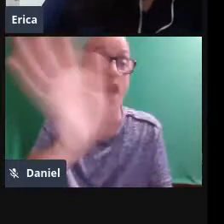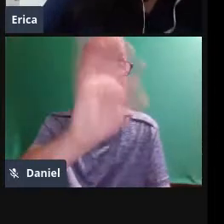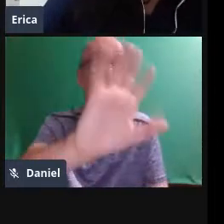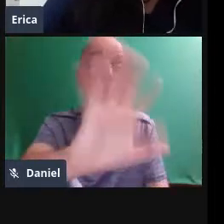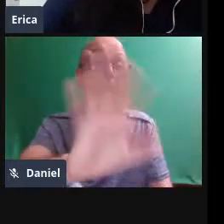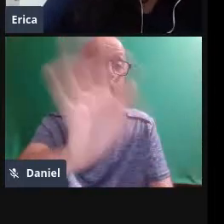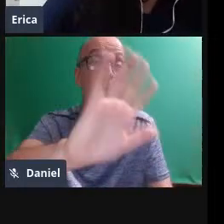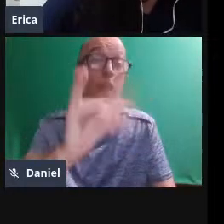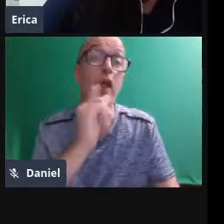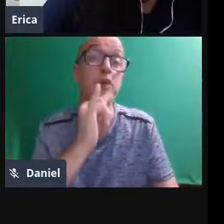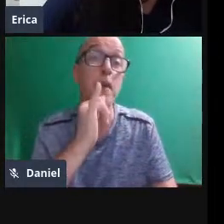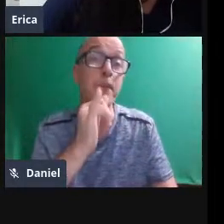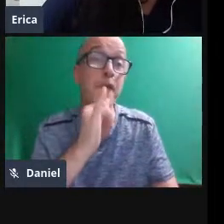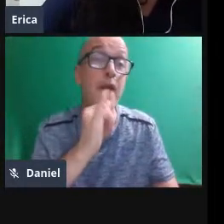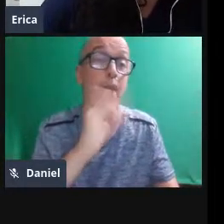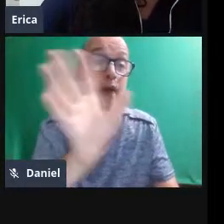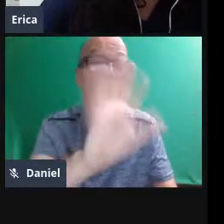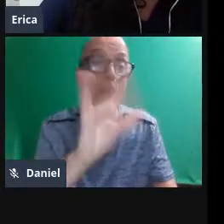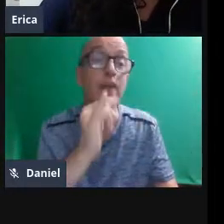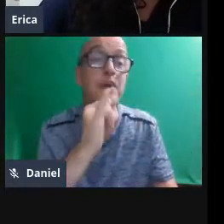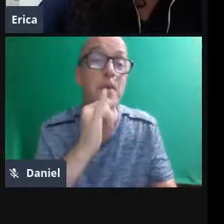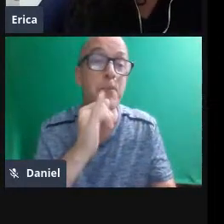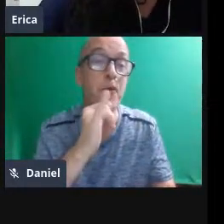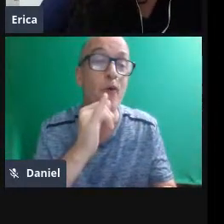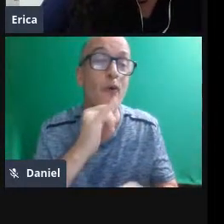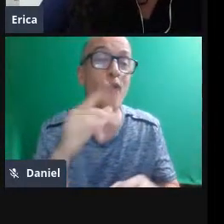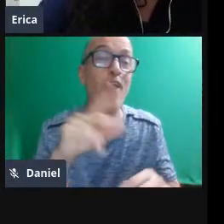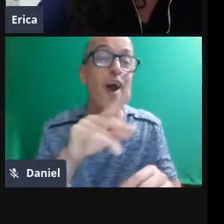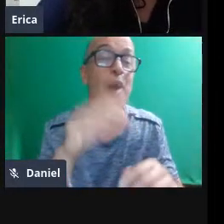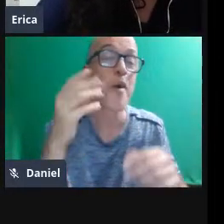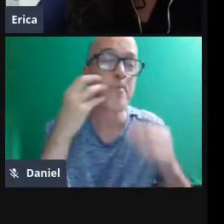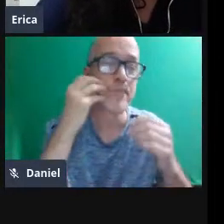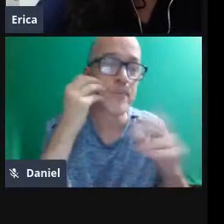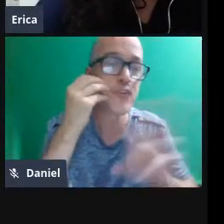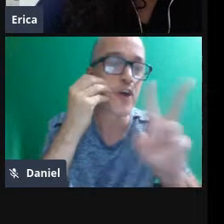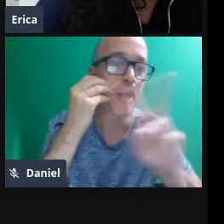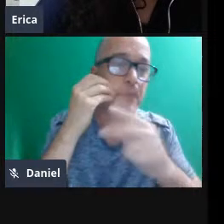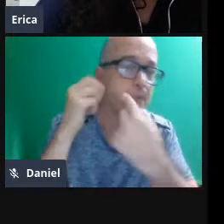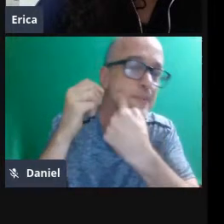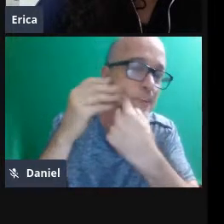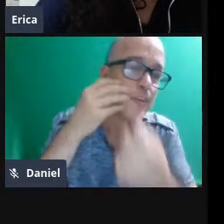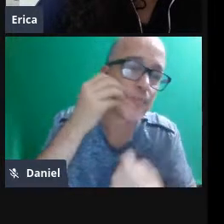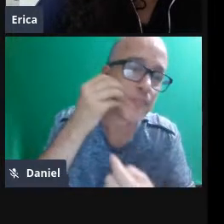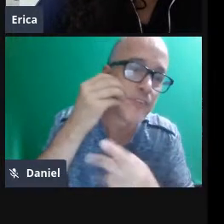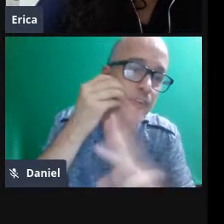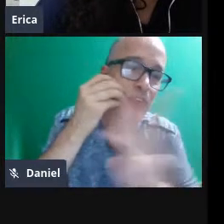Sim, é bom aprender, mas tem uma coisa, por exemplo,